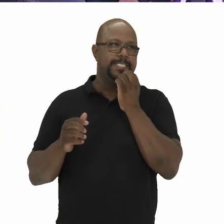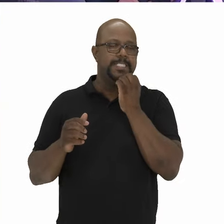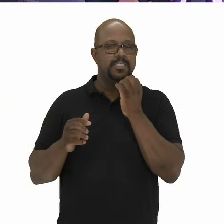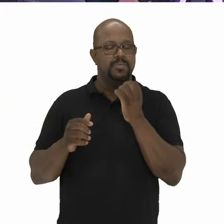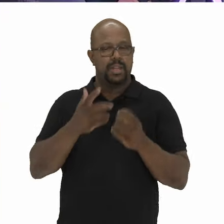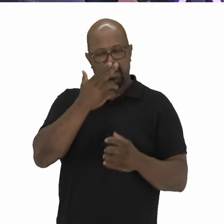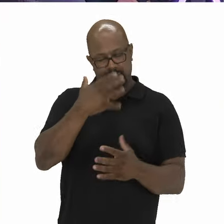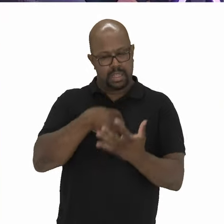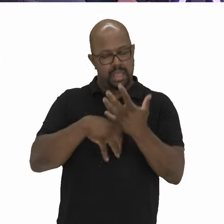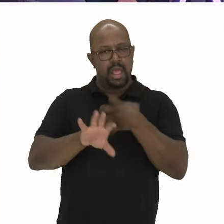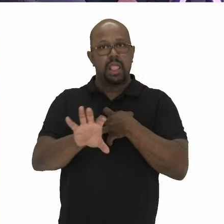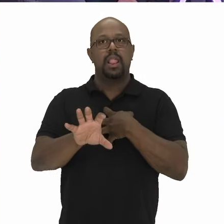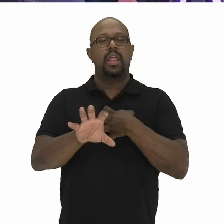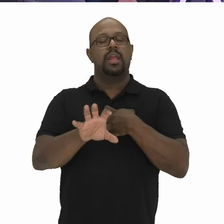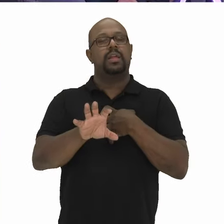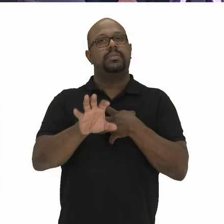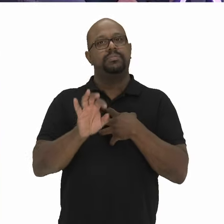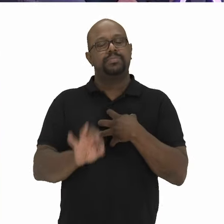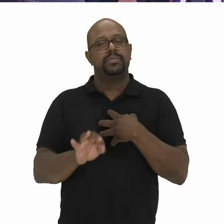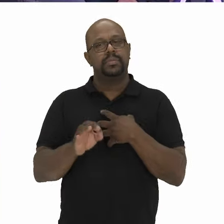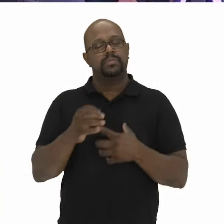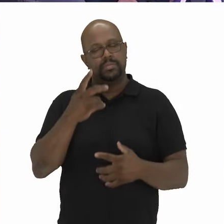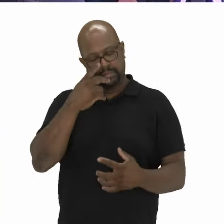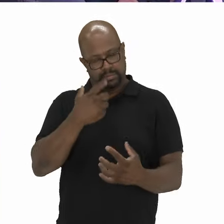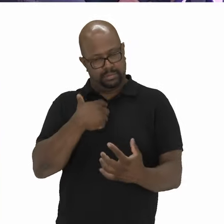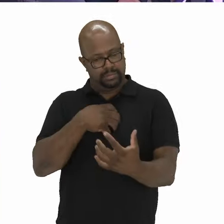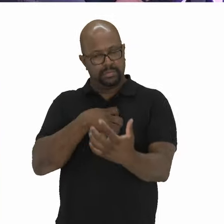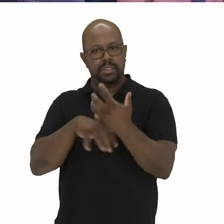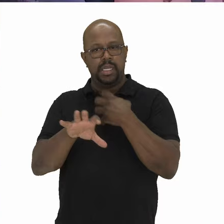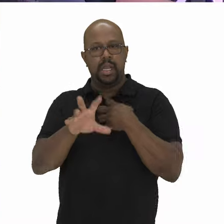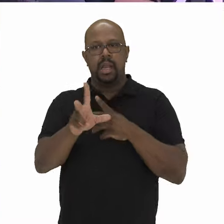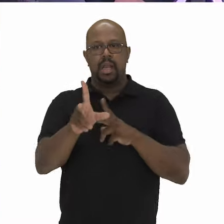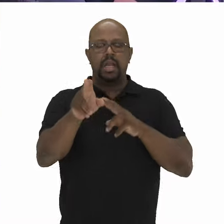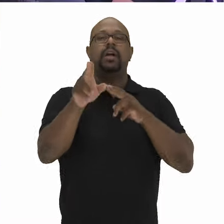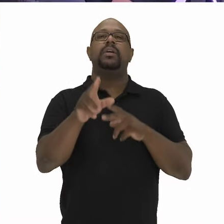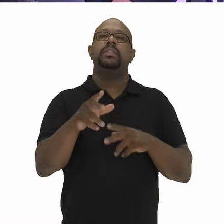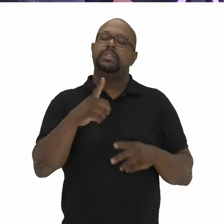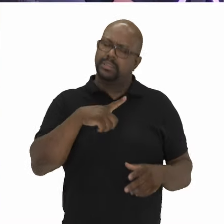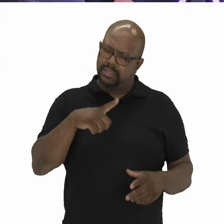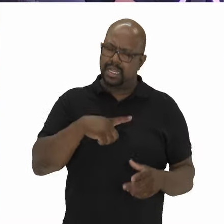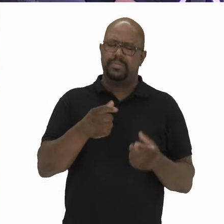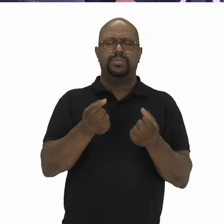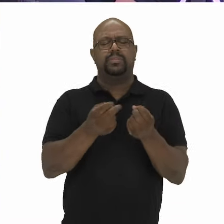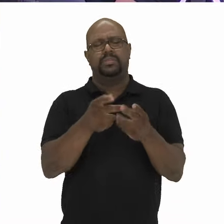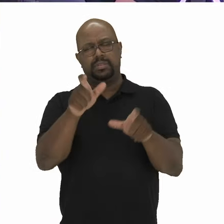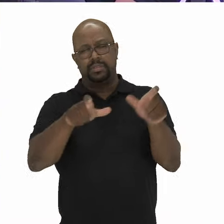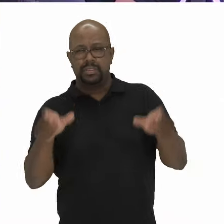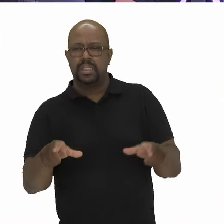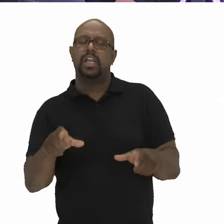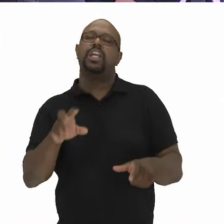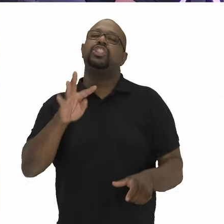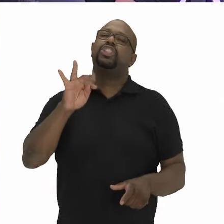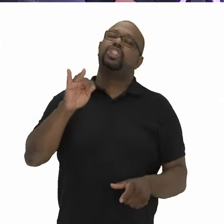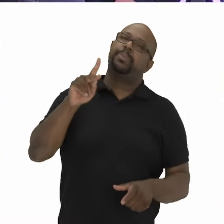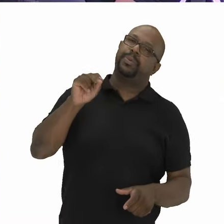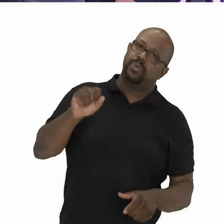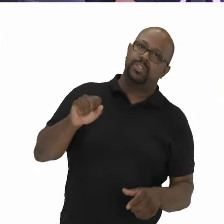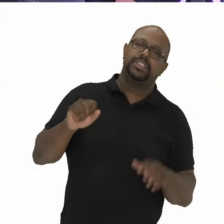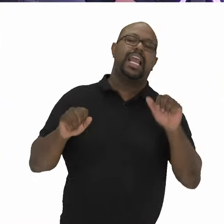ah identificação se assim nós podemos dizer né E nós temos indivíduos